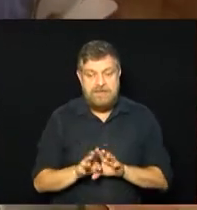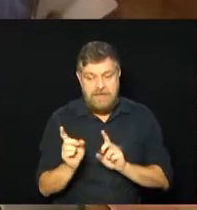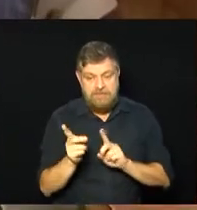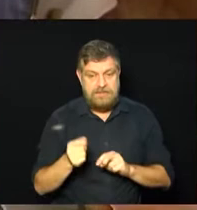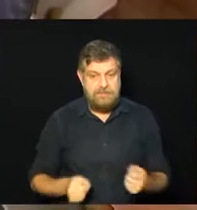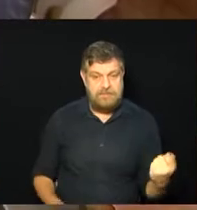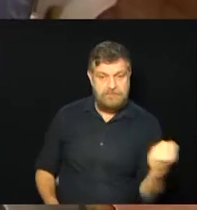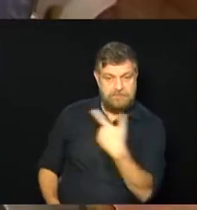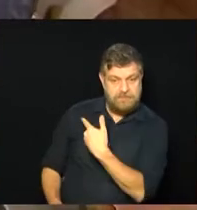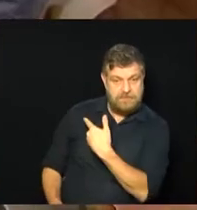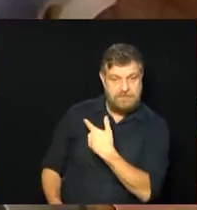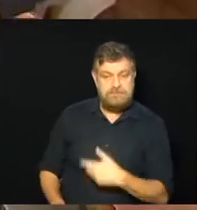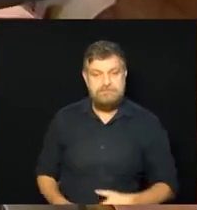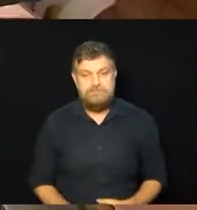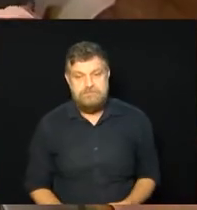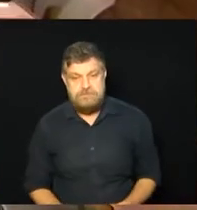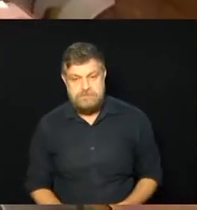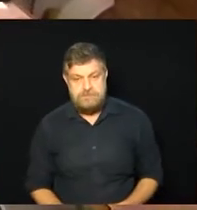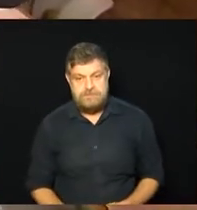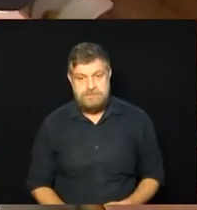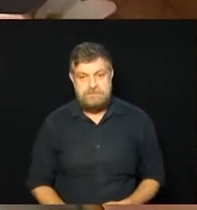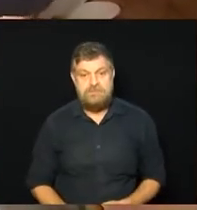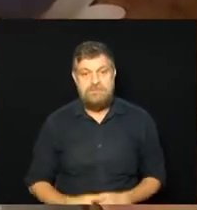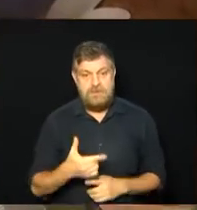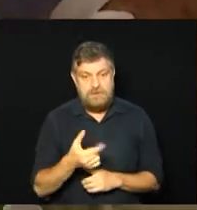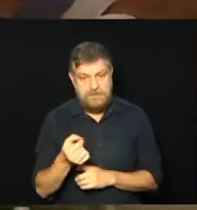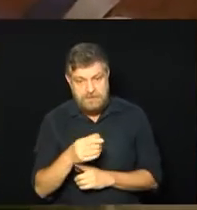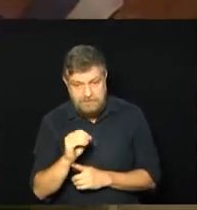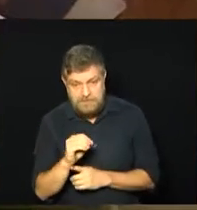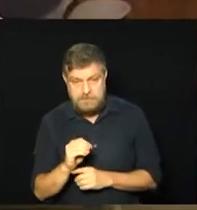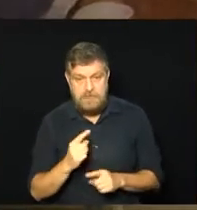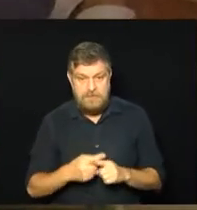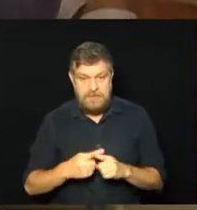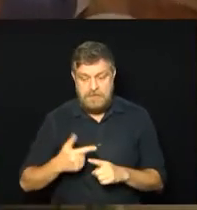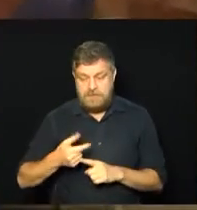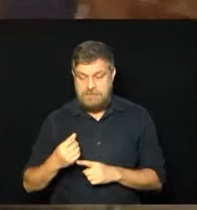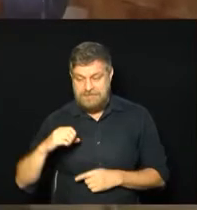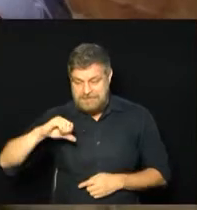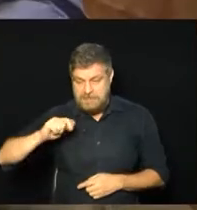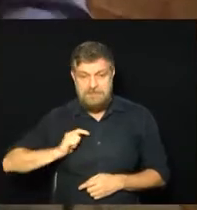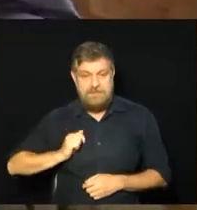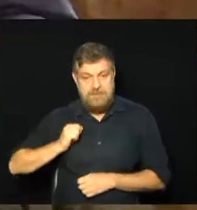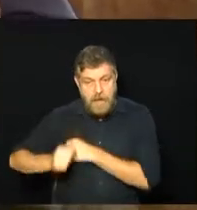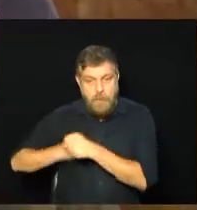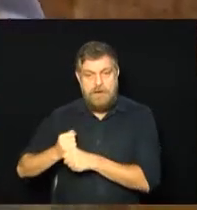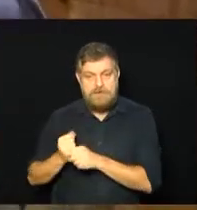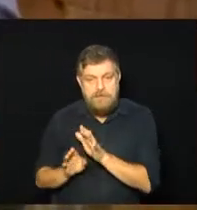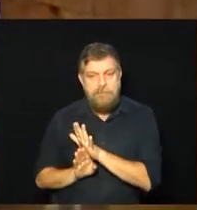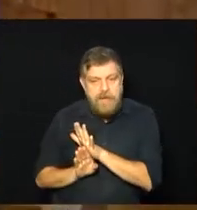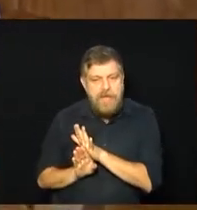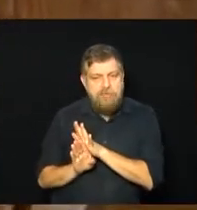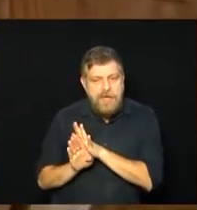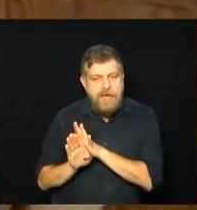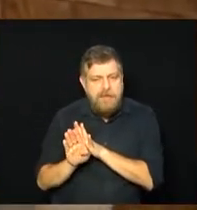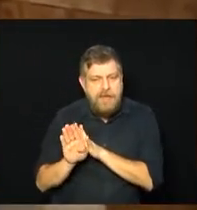que 2019? Mais do que 2020, 2019 a gente teve um ano que estava em recuperação, o setor estava começando a